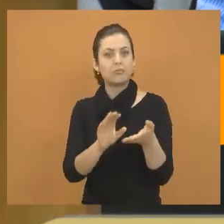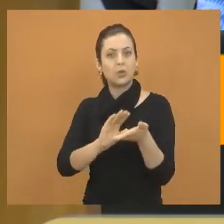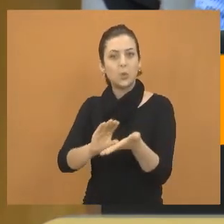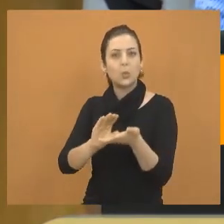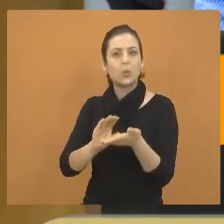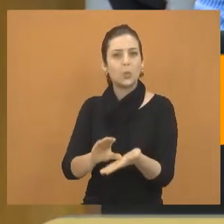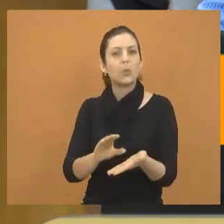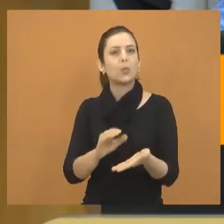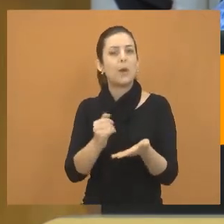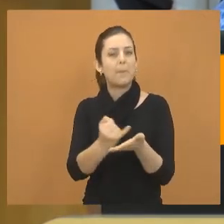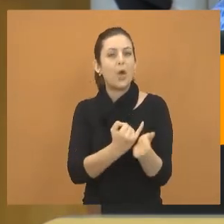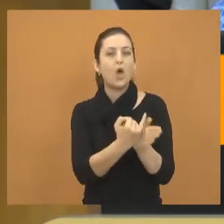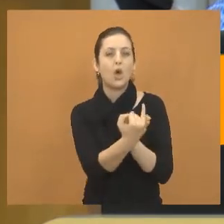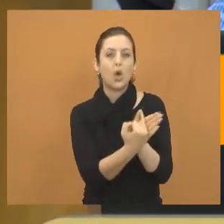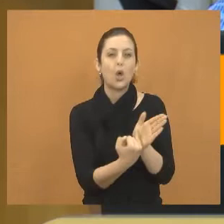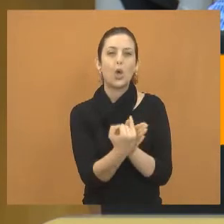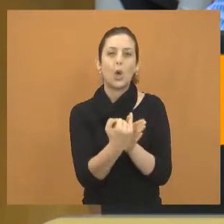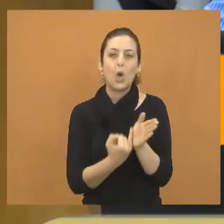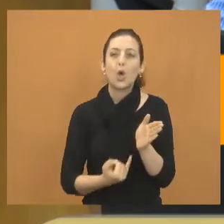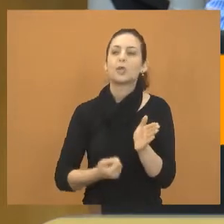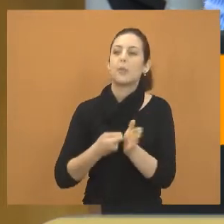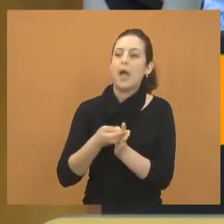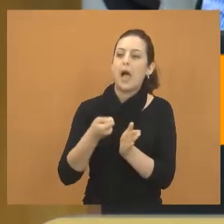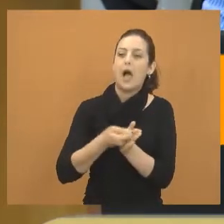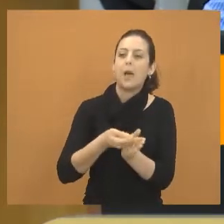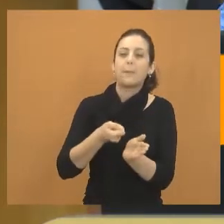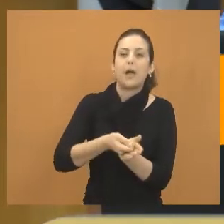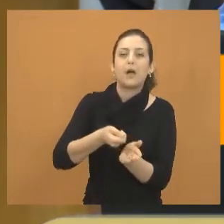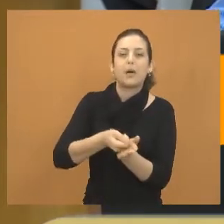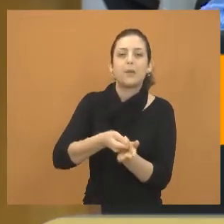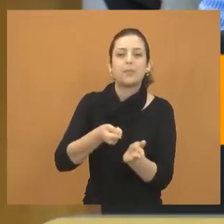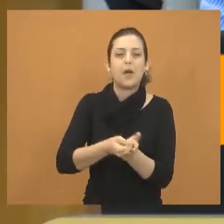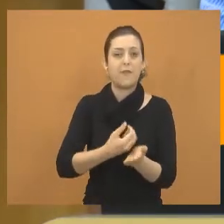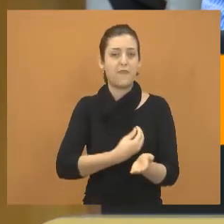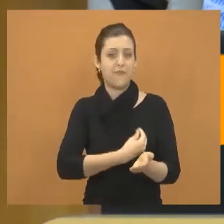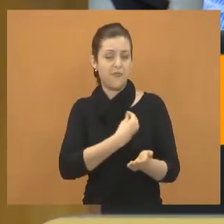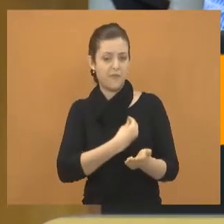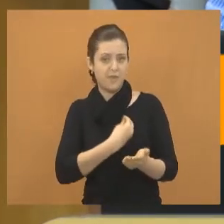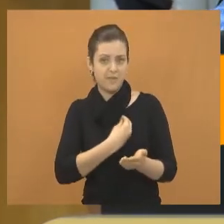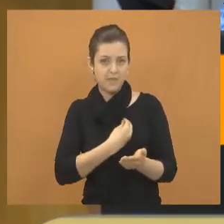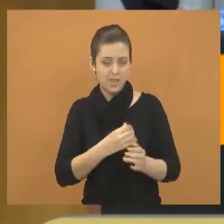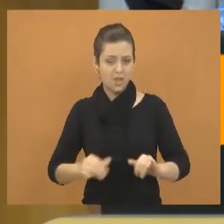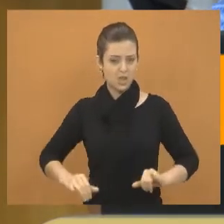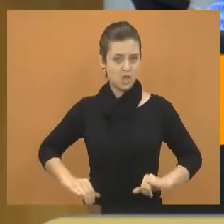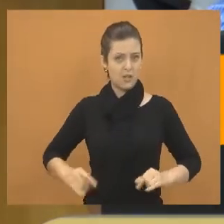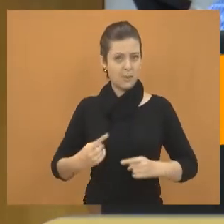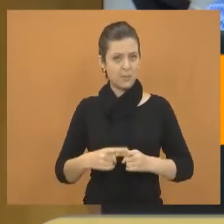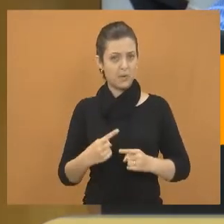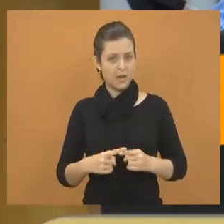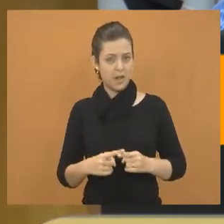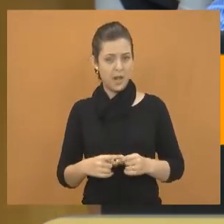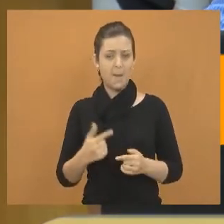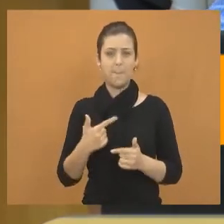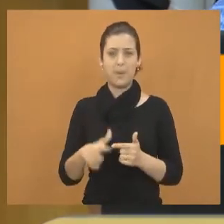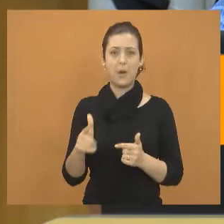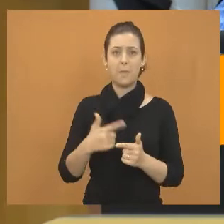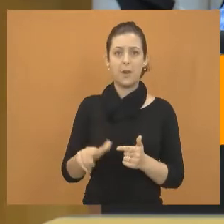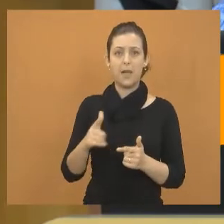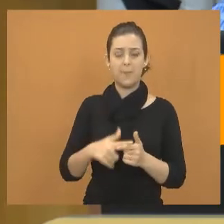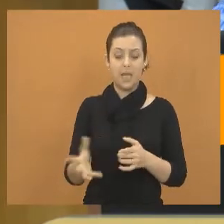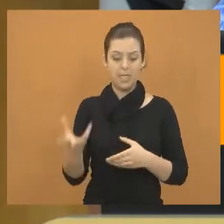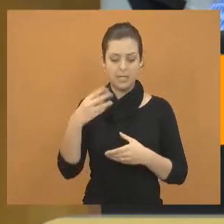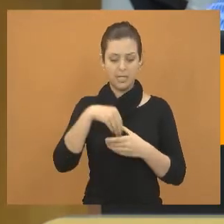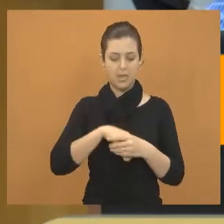com todos os seus impostos, mas é onde ele vive e sofre, porque os problemas residem onde ele